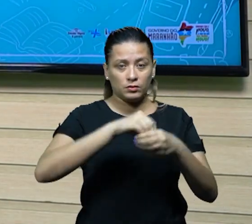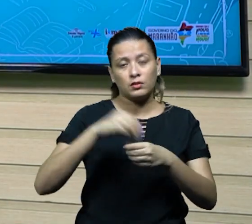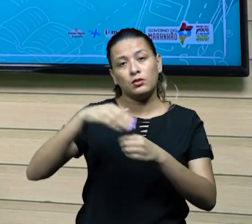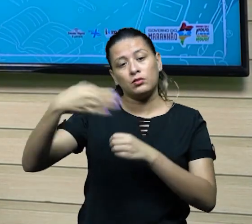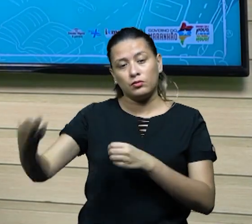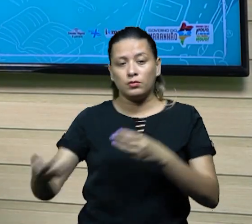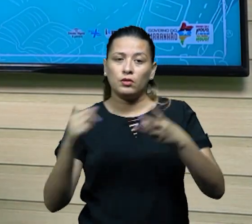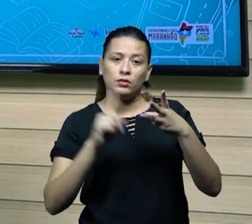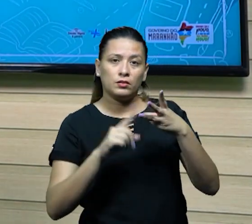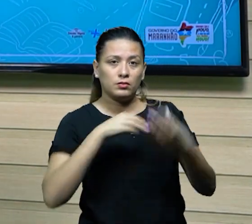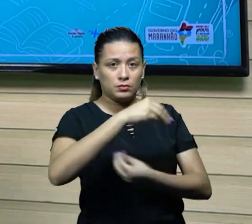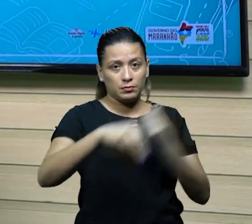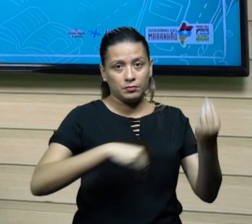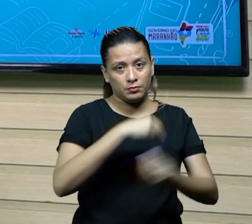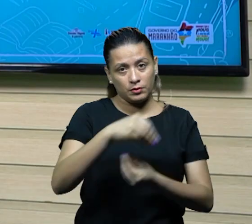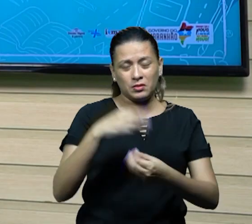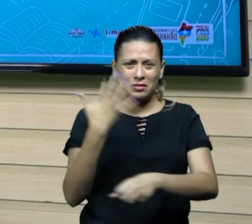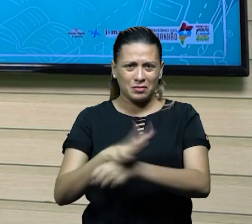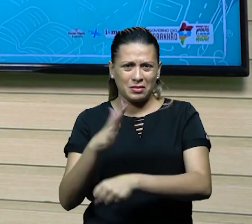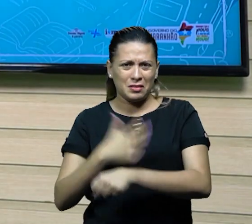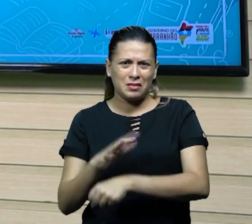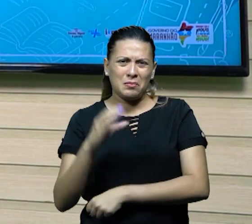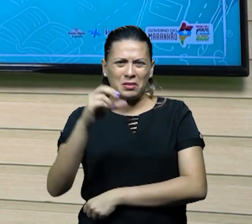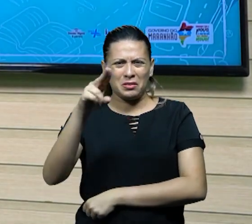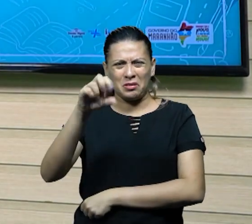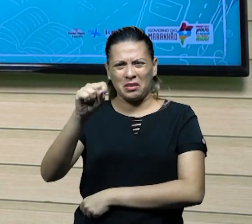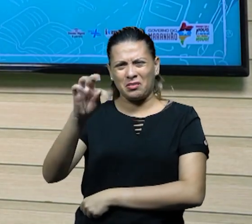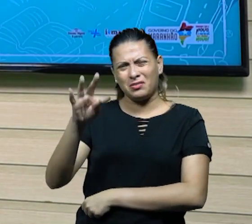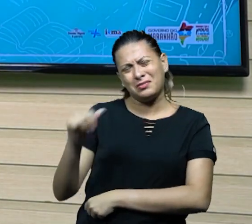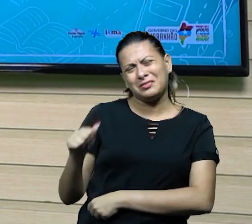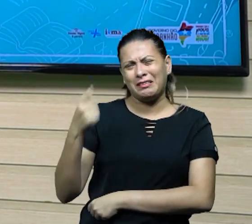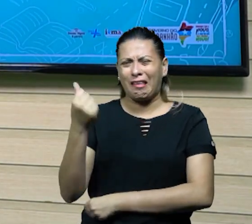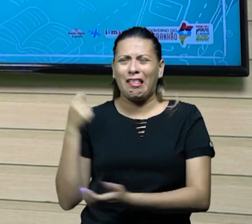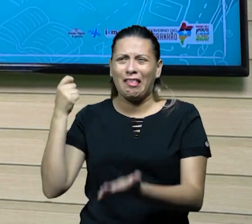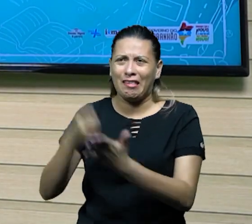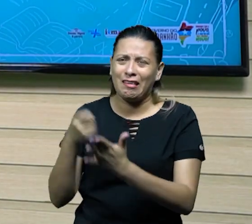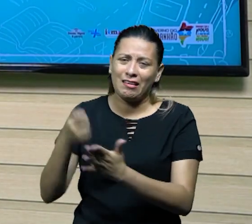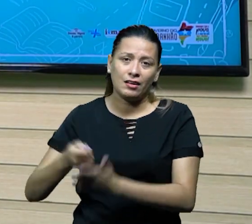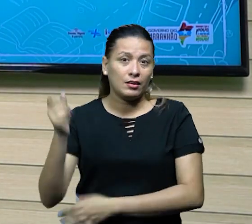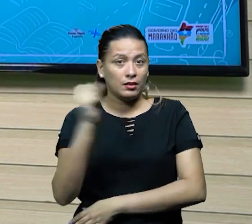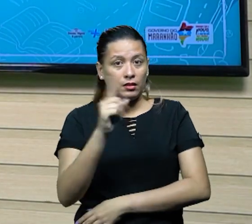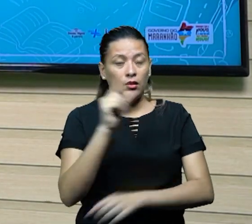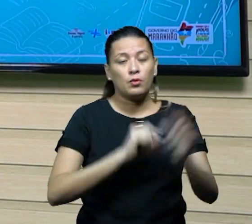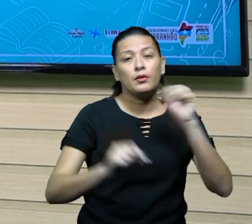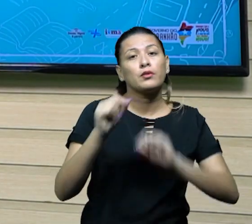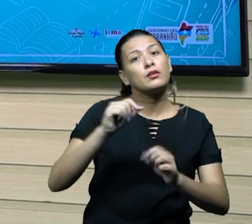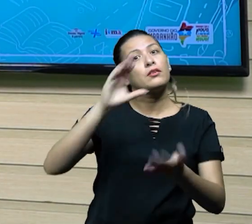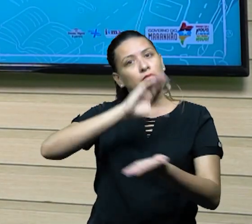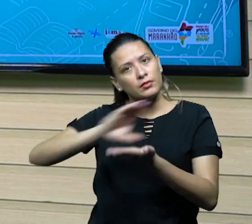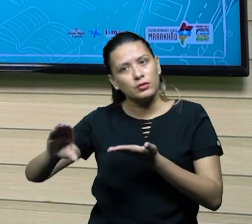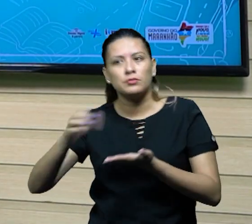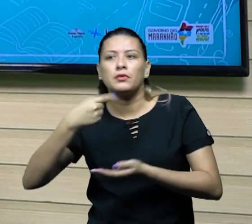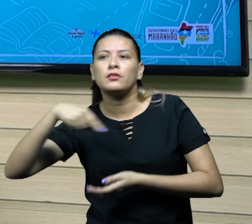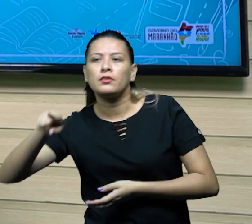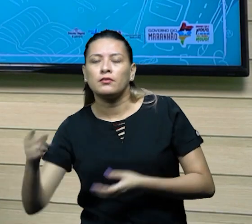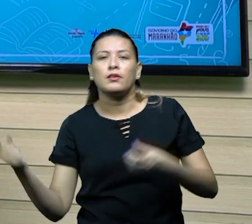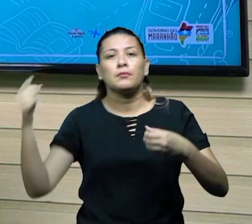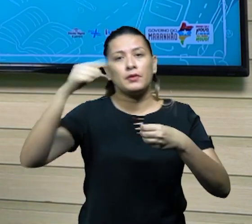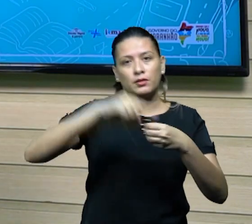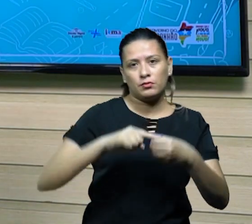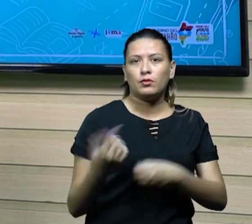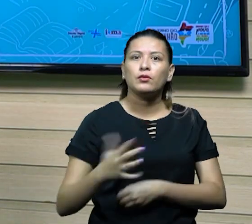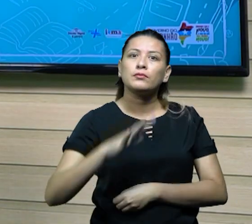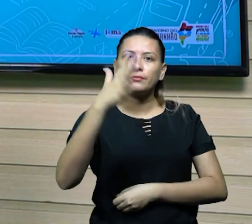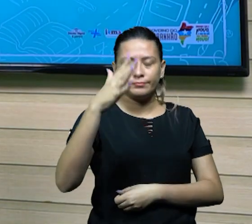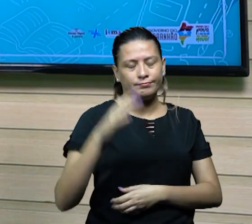funções que você desenvolve. Então, ficou claro? O treinamento eu tenho ele interno, externo e misto. E não fale mais que treinamento é custo, o